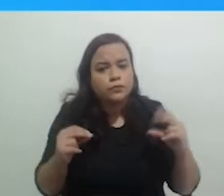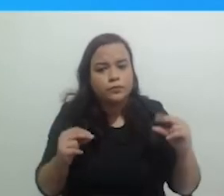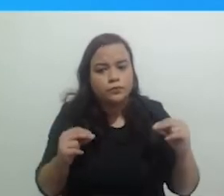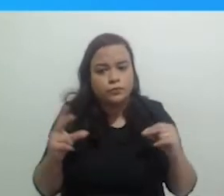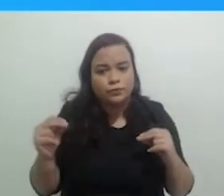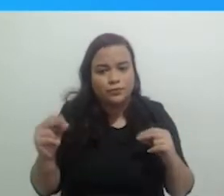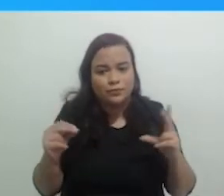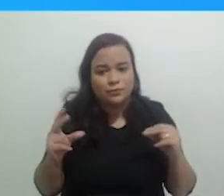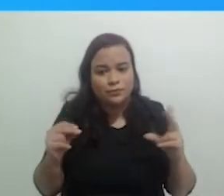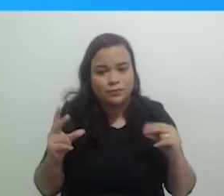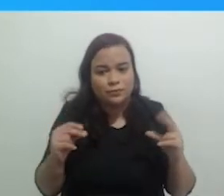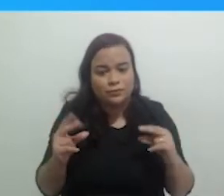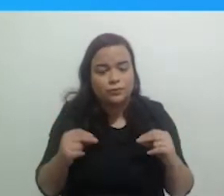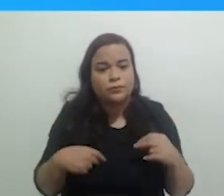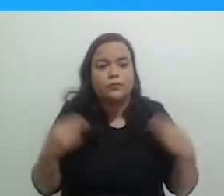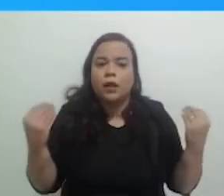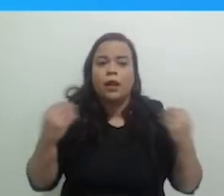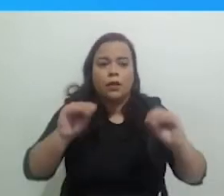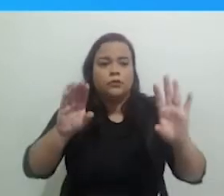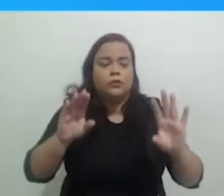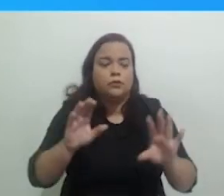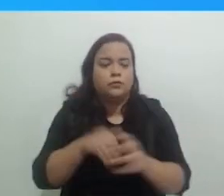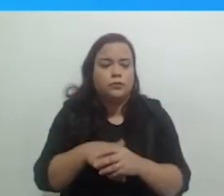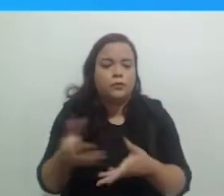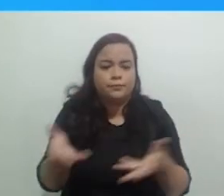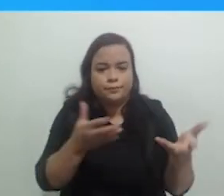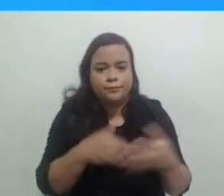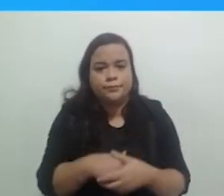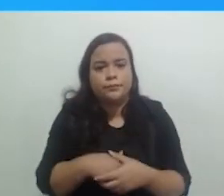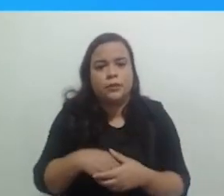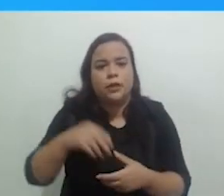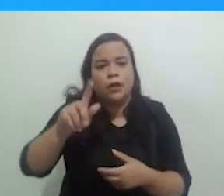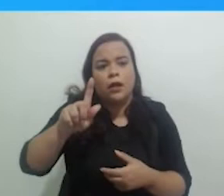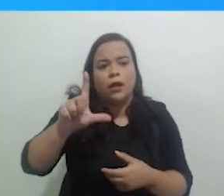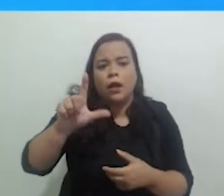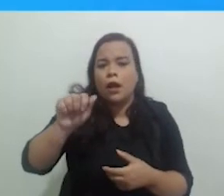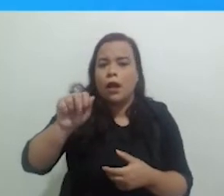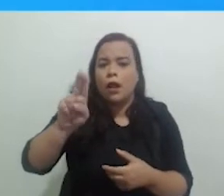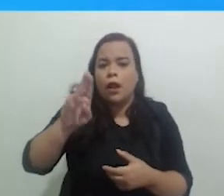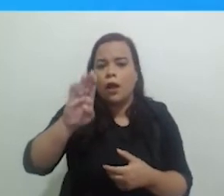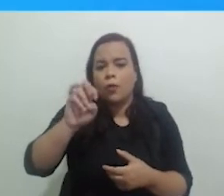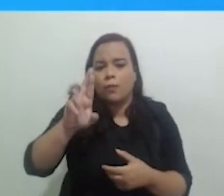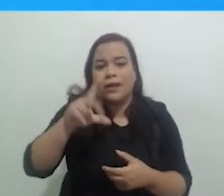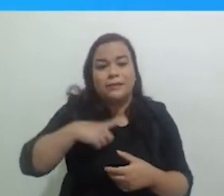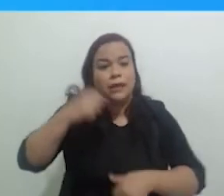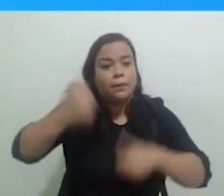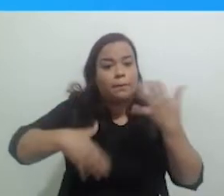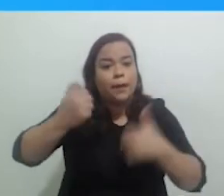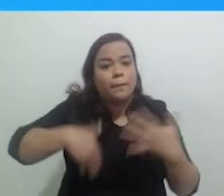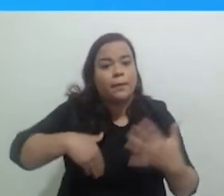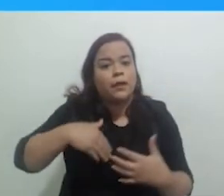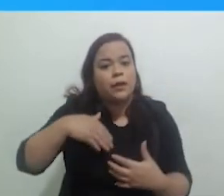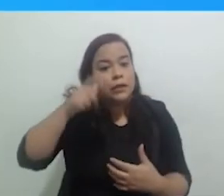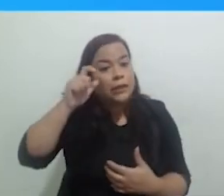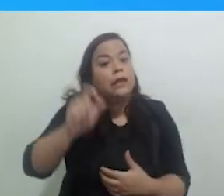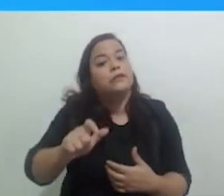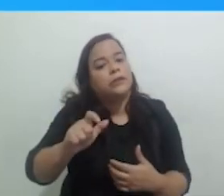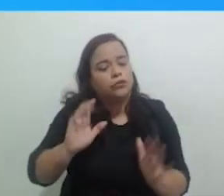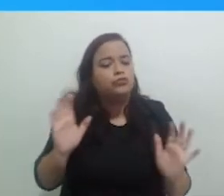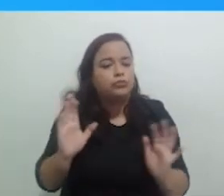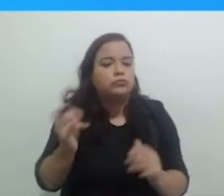lançados. Conflito. Glauber tem uma tese interessante. E eu acompanho essa tese, o meu